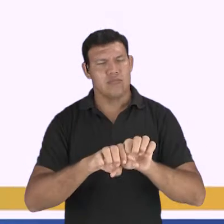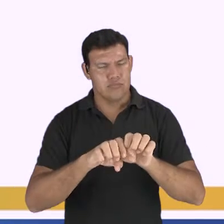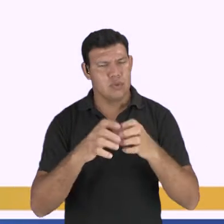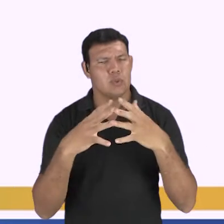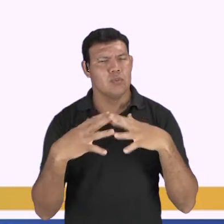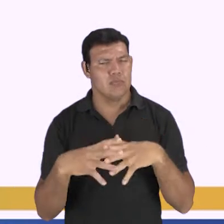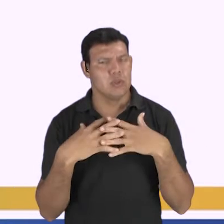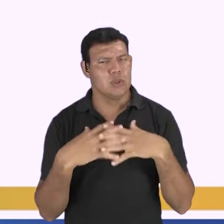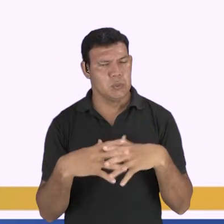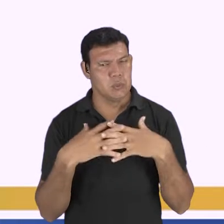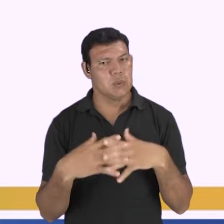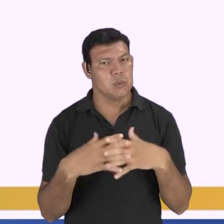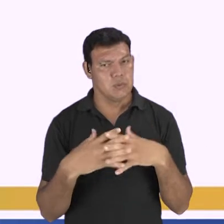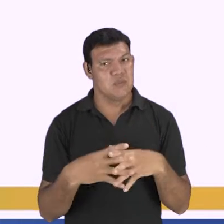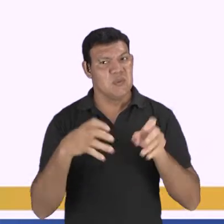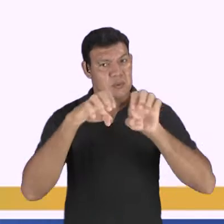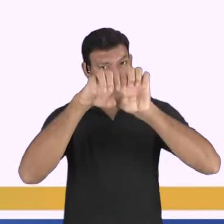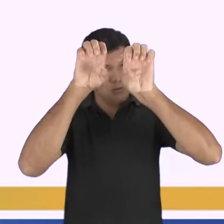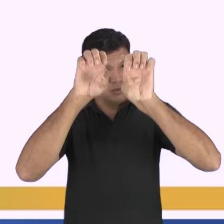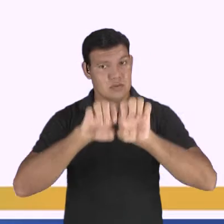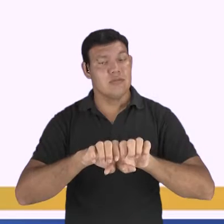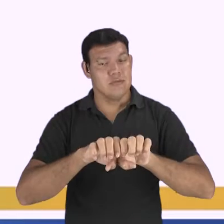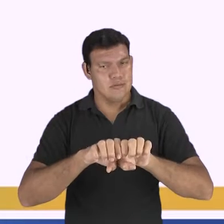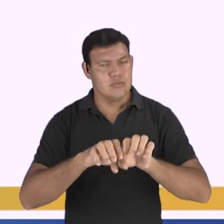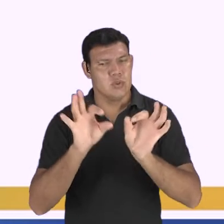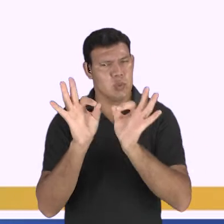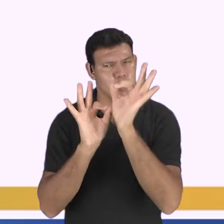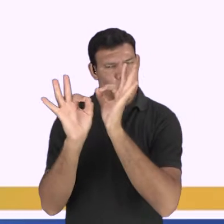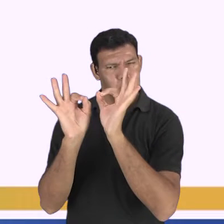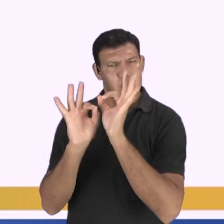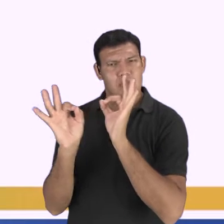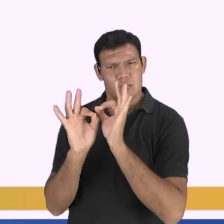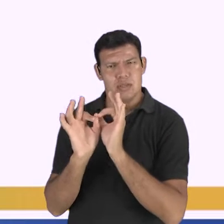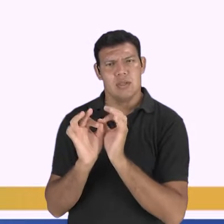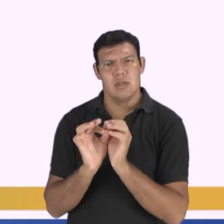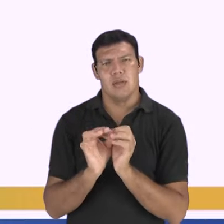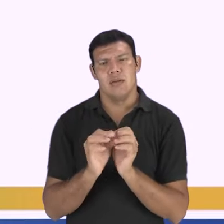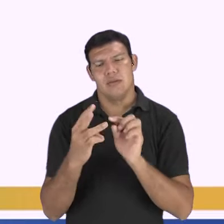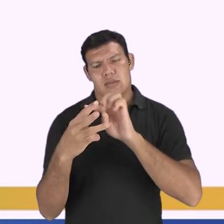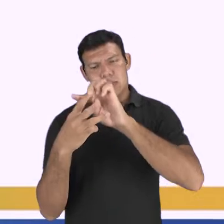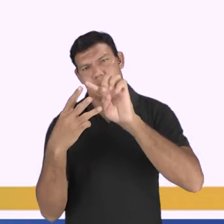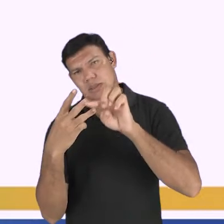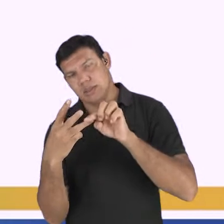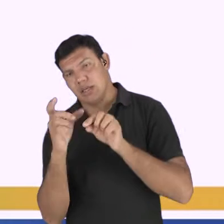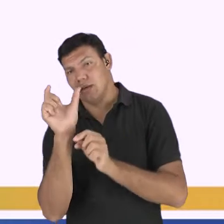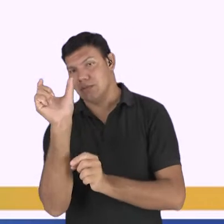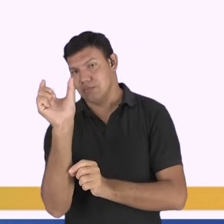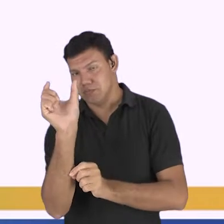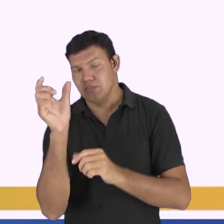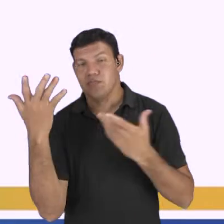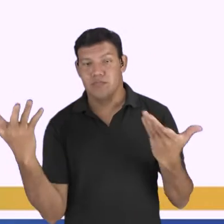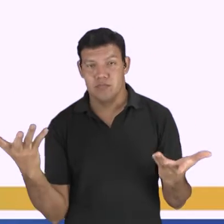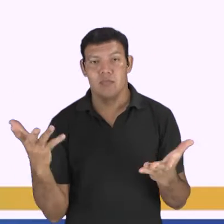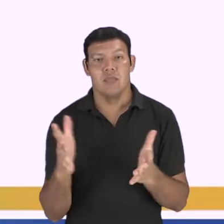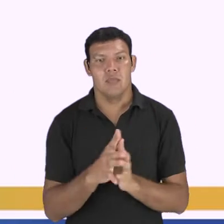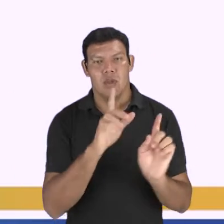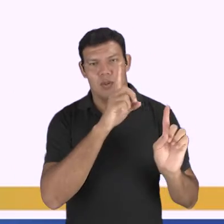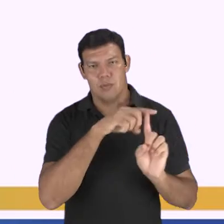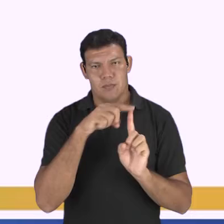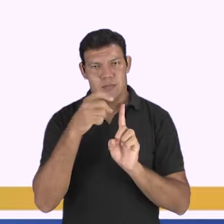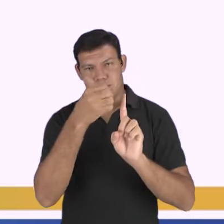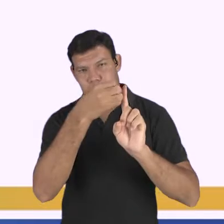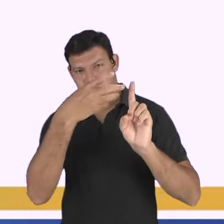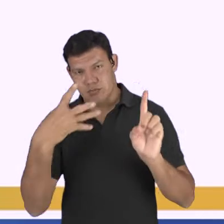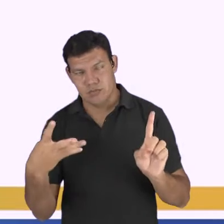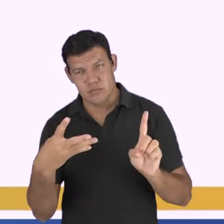complexas, né? Com estruturas ali que estejam organizando mais de uma palavra, certo? Então, o operador pode ser apenas uma palavra,